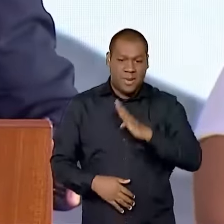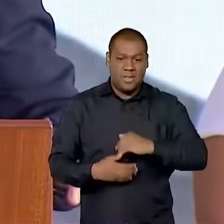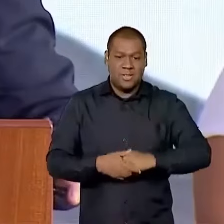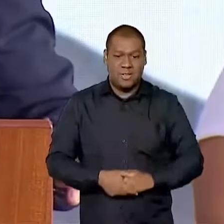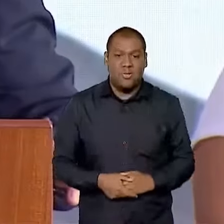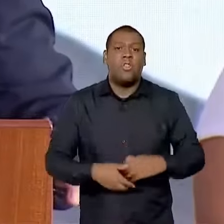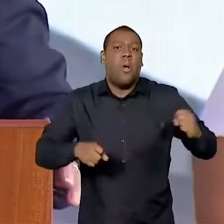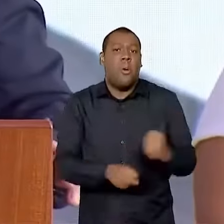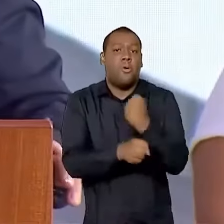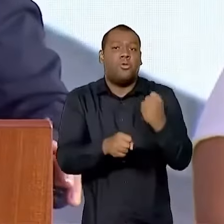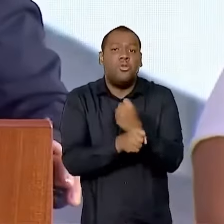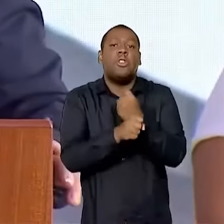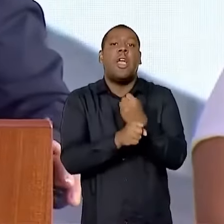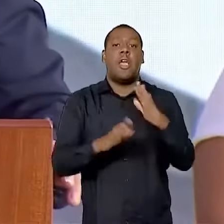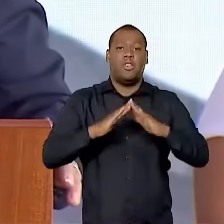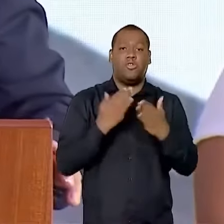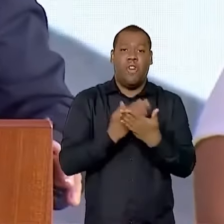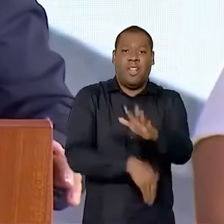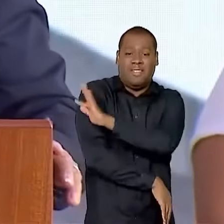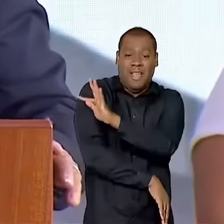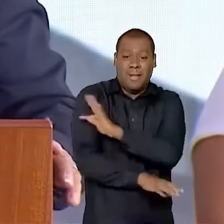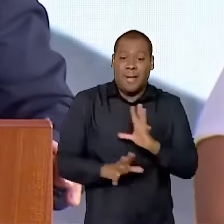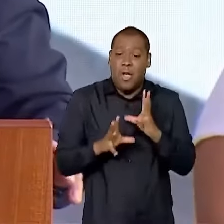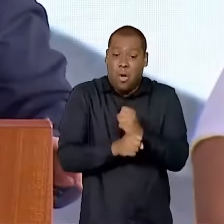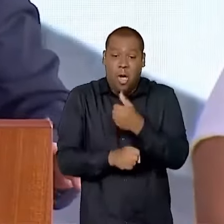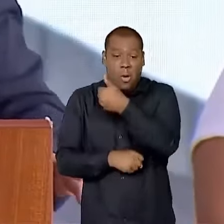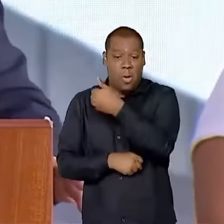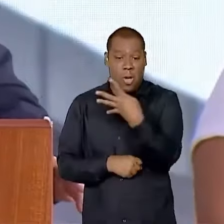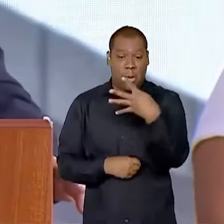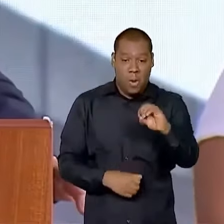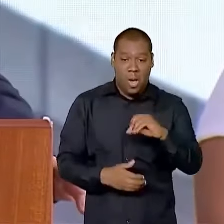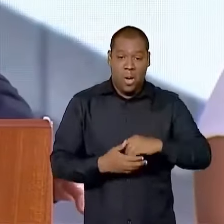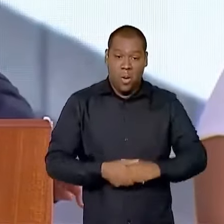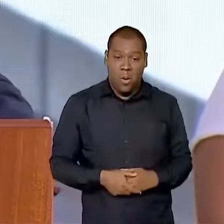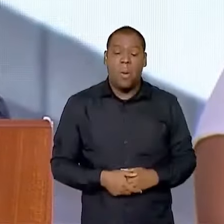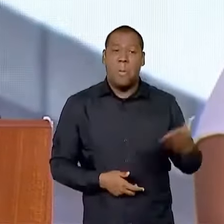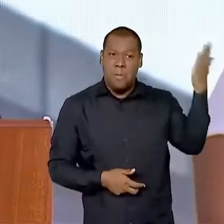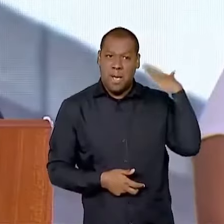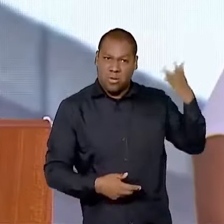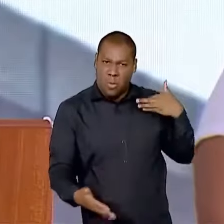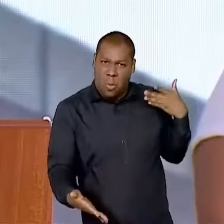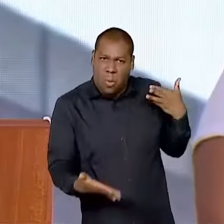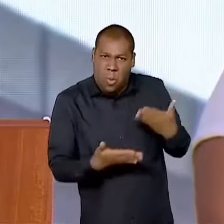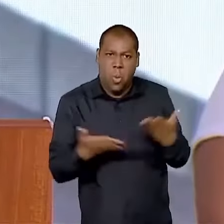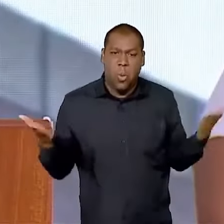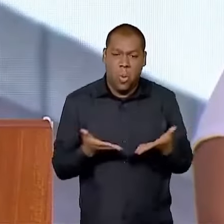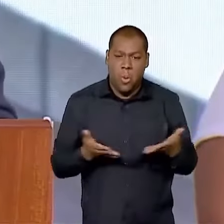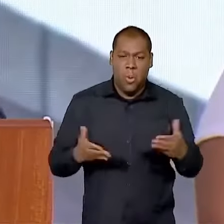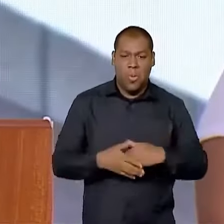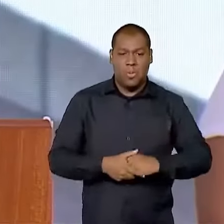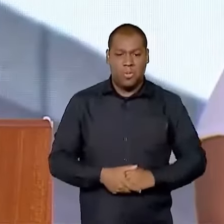140 escolas técnicas no Brasil. Nós, até agora, já fizemos, com